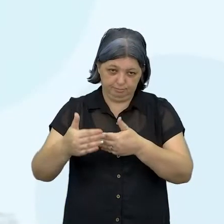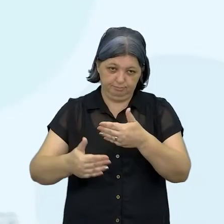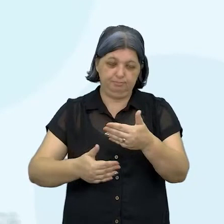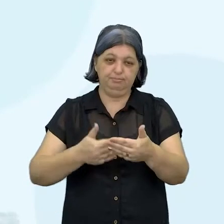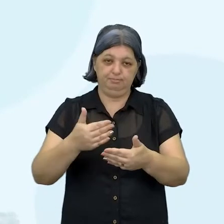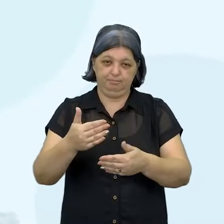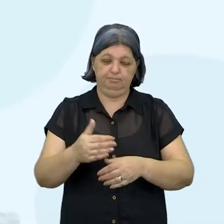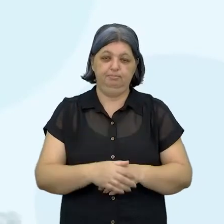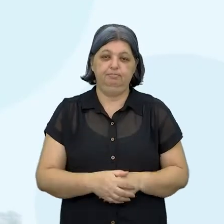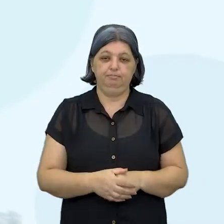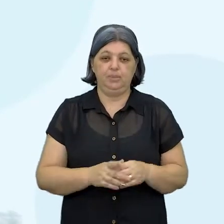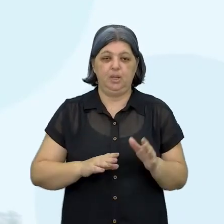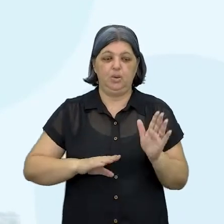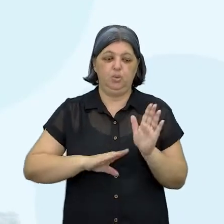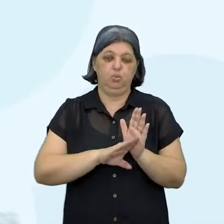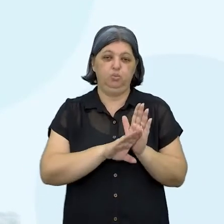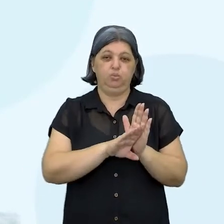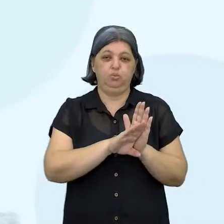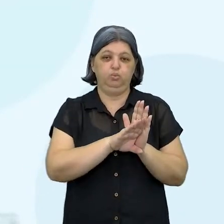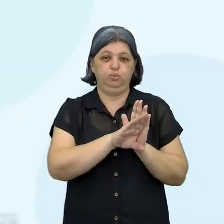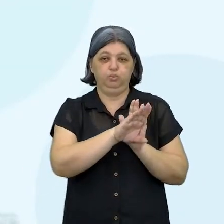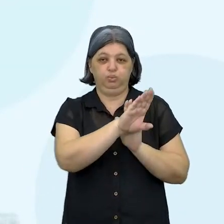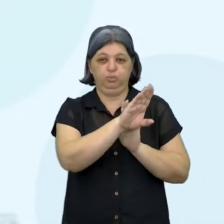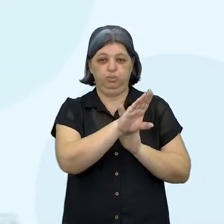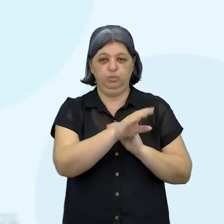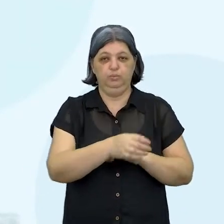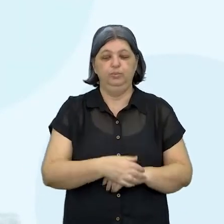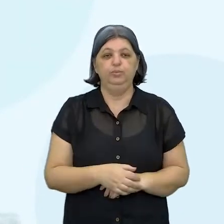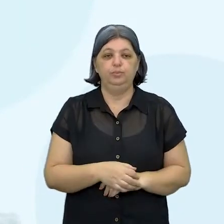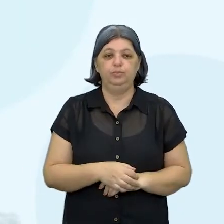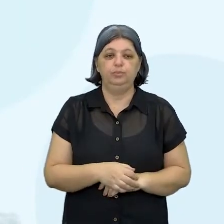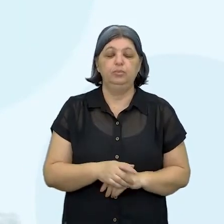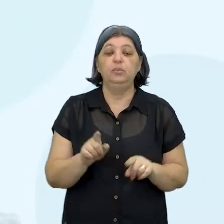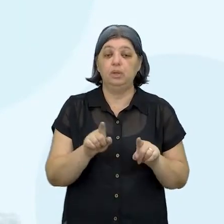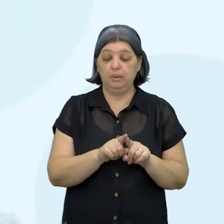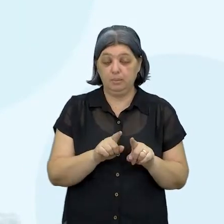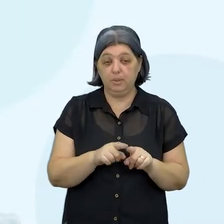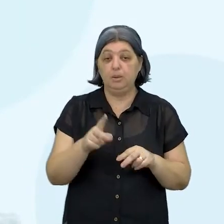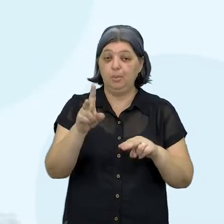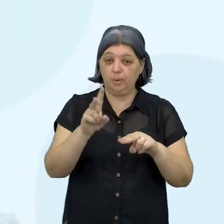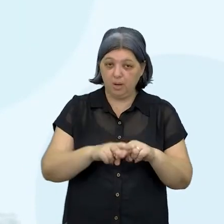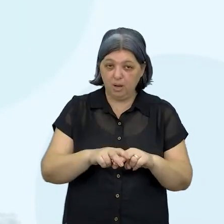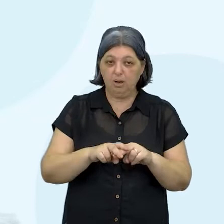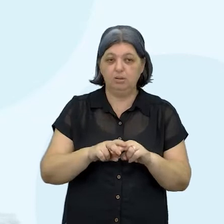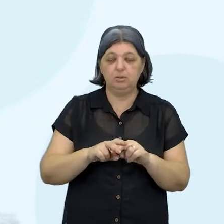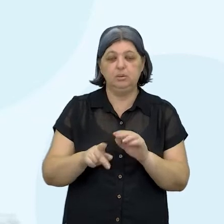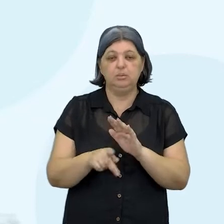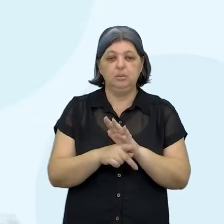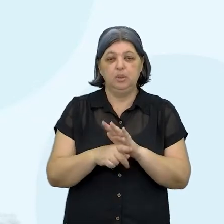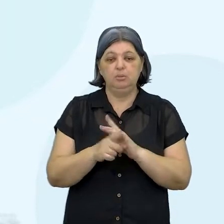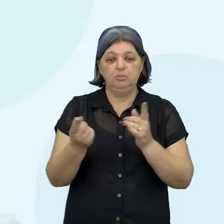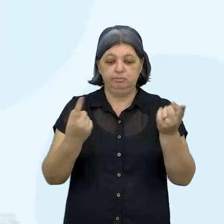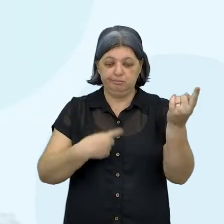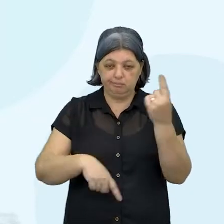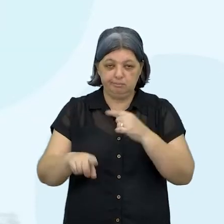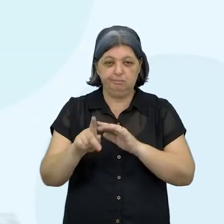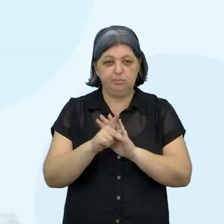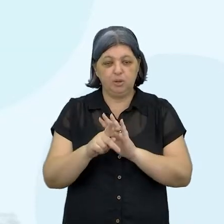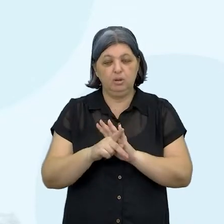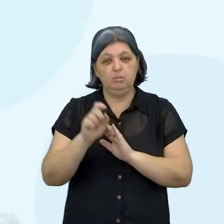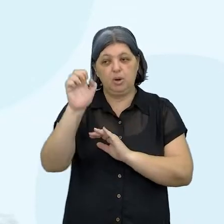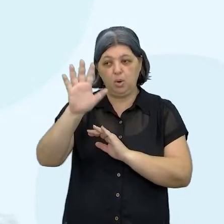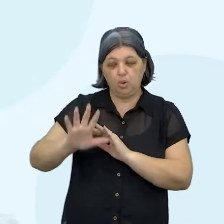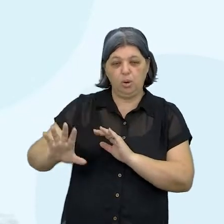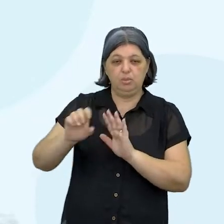desenvolvendo grandemente, né? E por conta desse intenso desenvolvimento do capitalismo na Europa do século